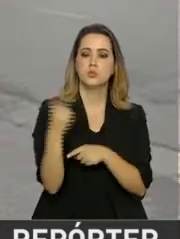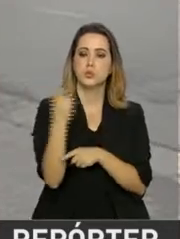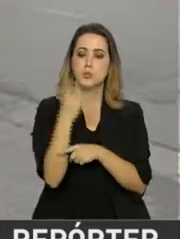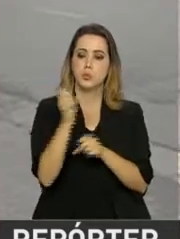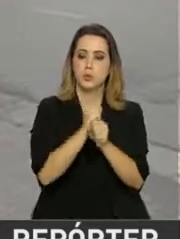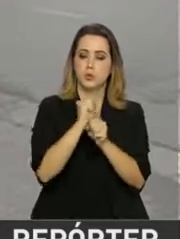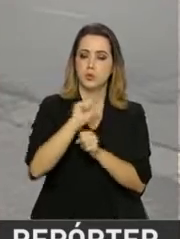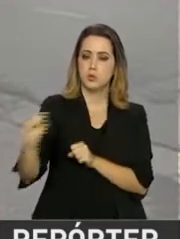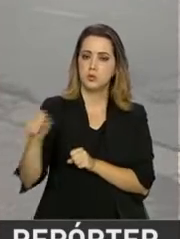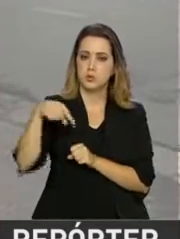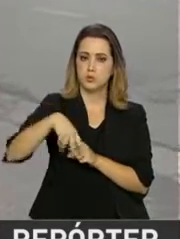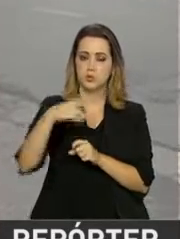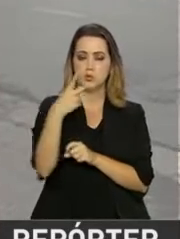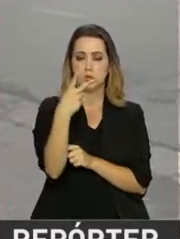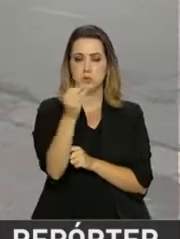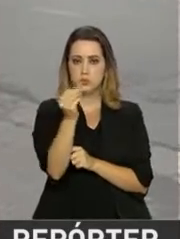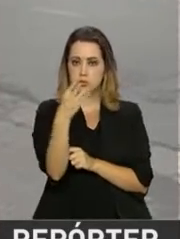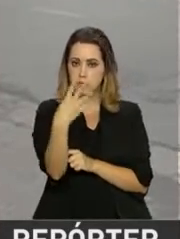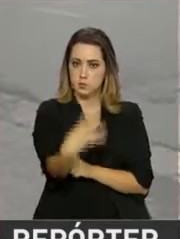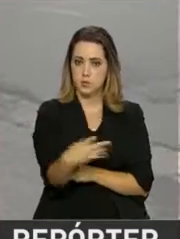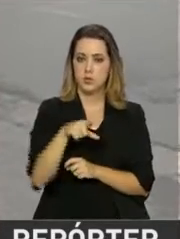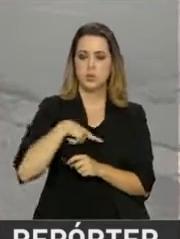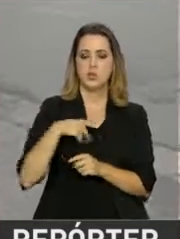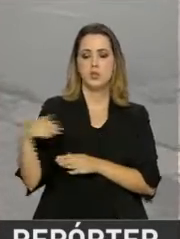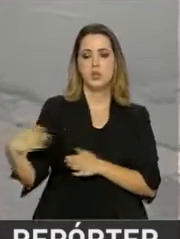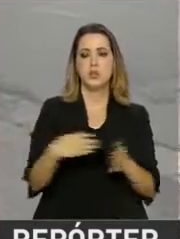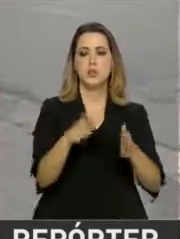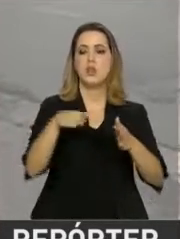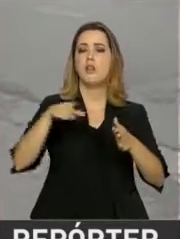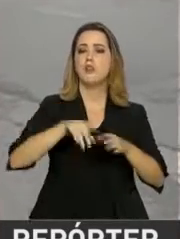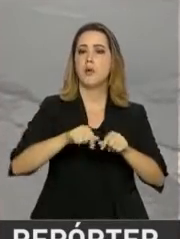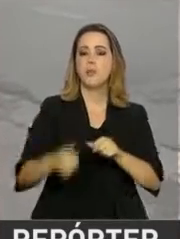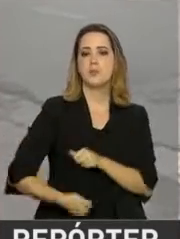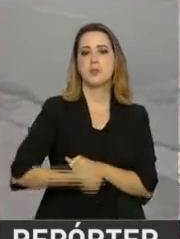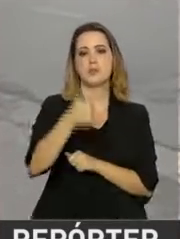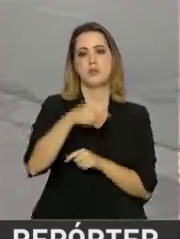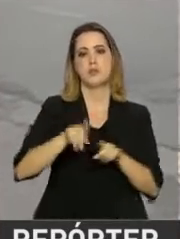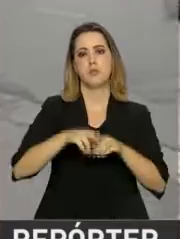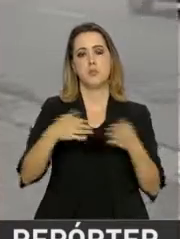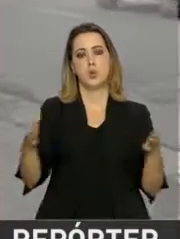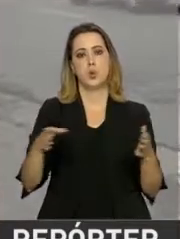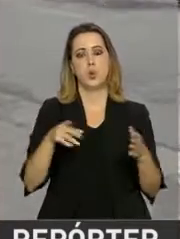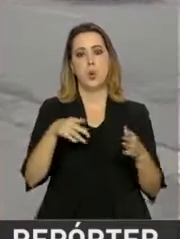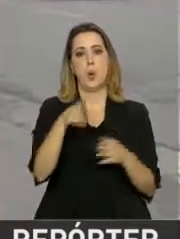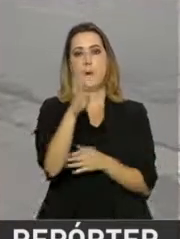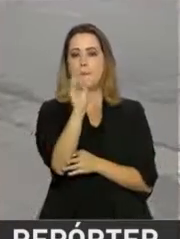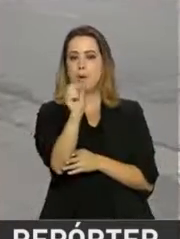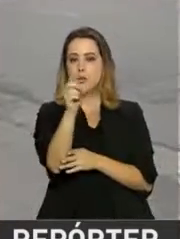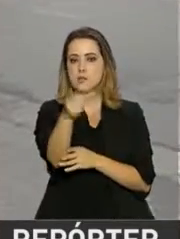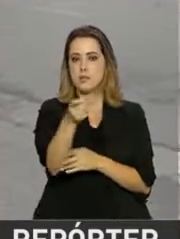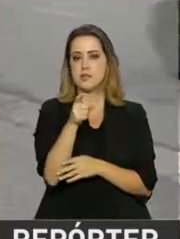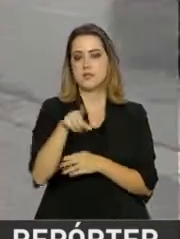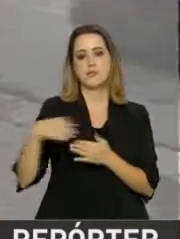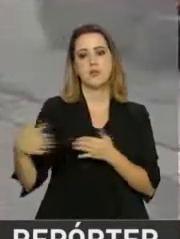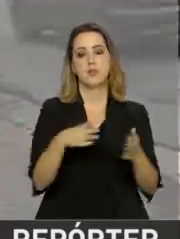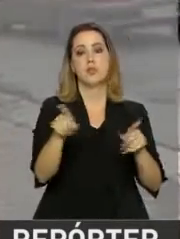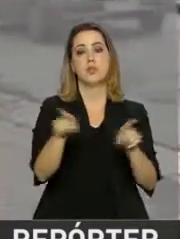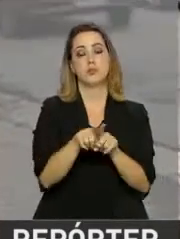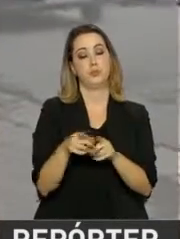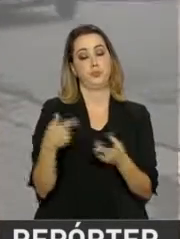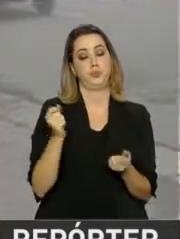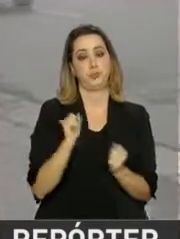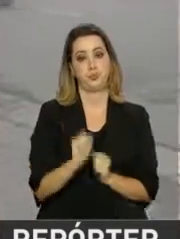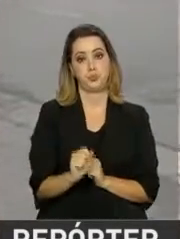semestre de 2014, incluiu obras de recapeamento da pista, alargamento da entrada dos boxes e criação de uma área de escape no S do